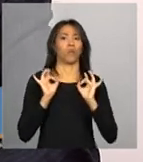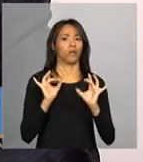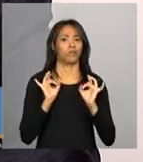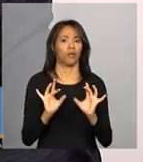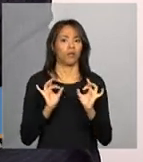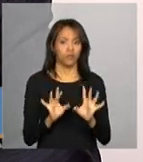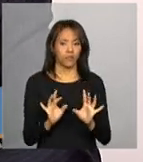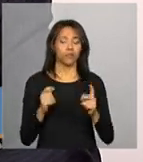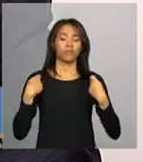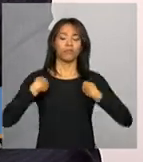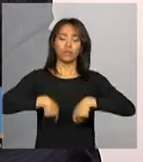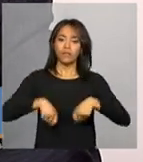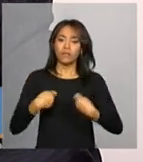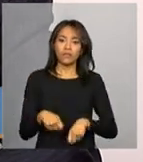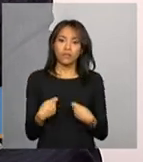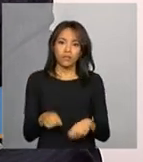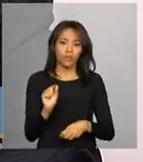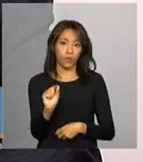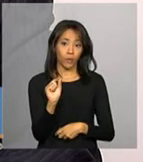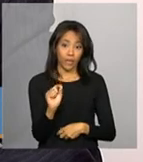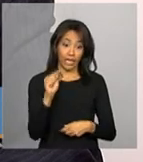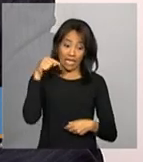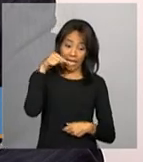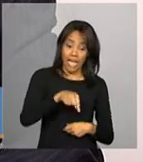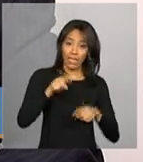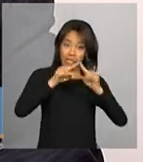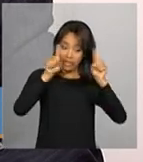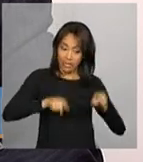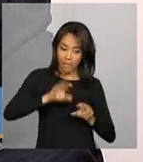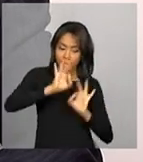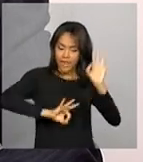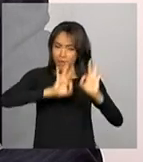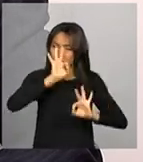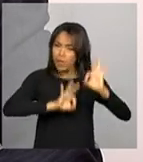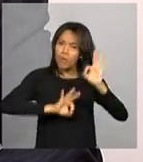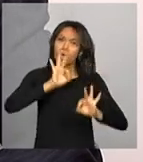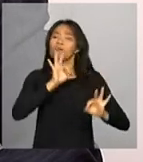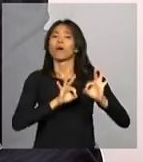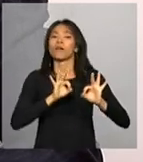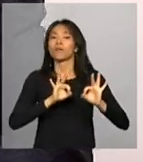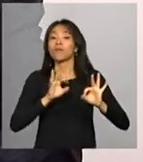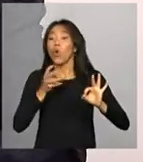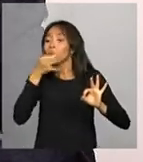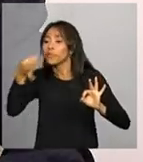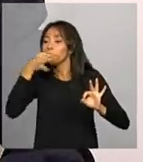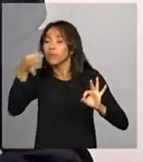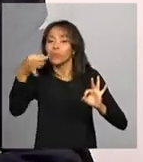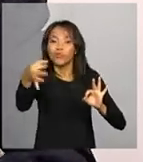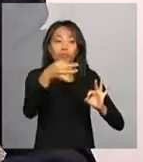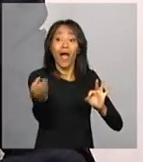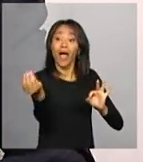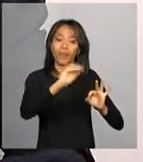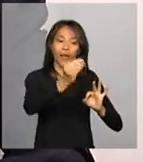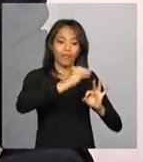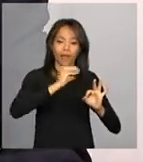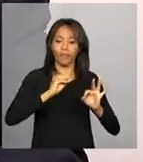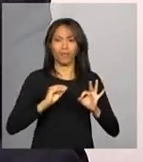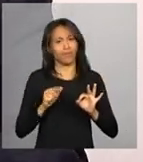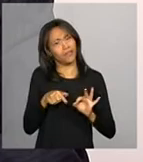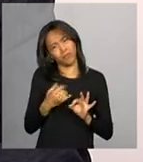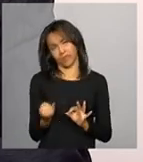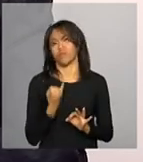a inserção desse planejamento no processo de construção coletiva E aí sim extremamente